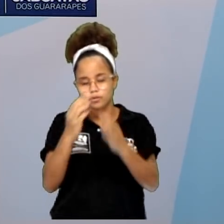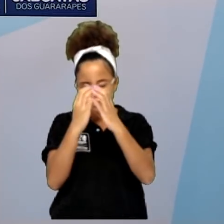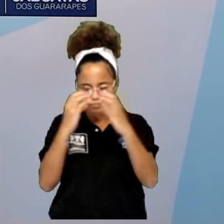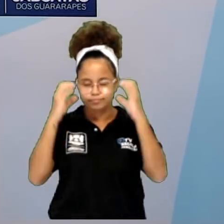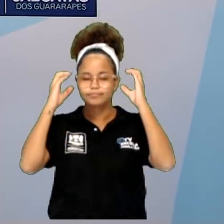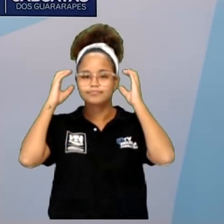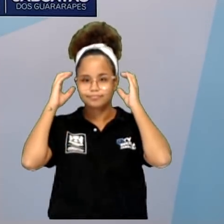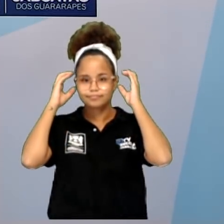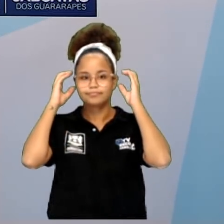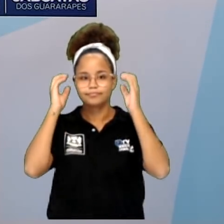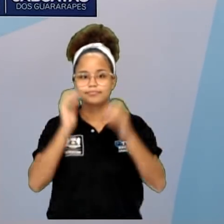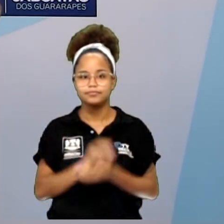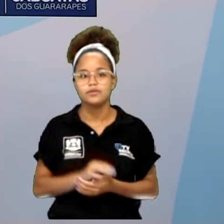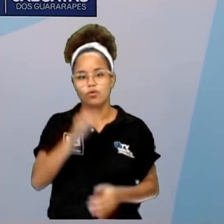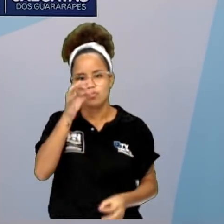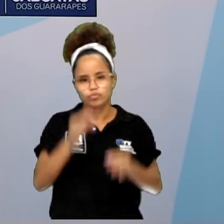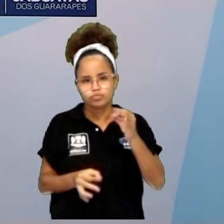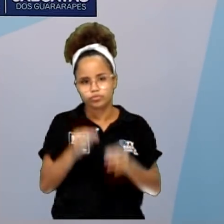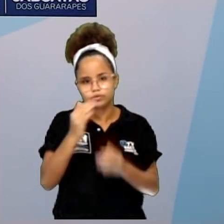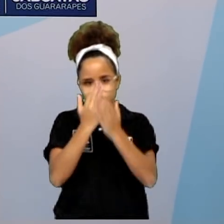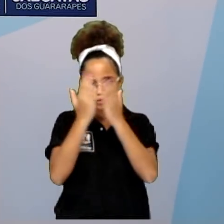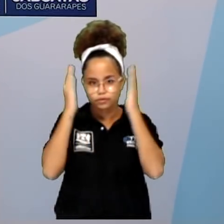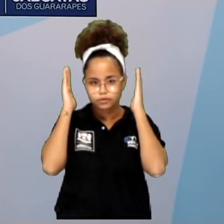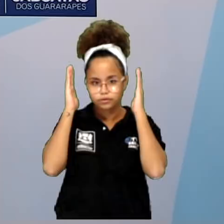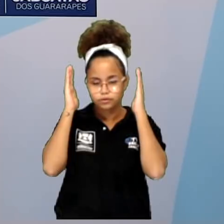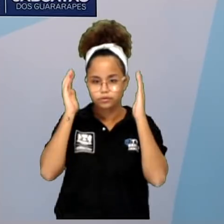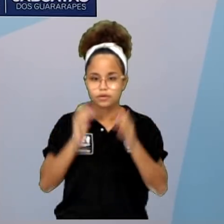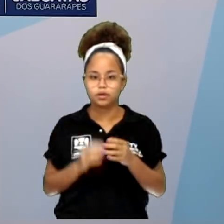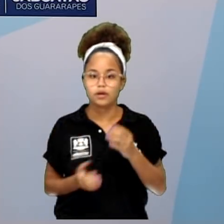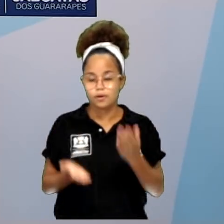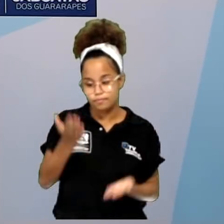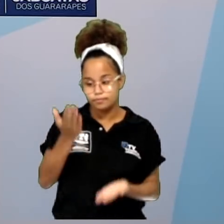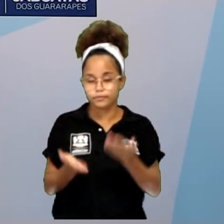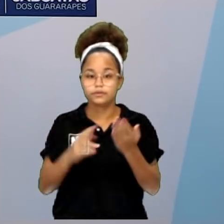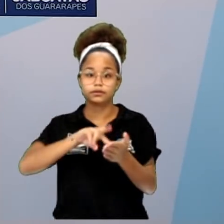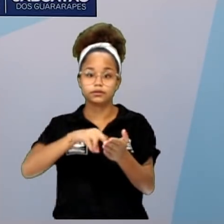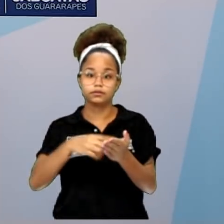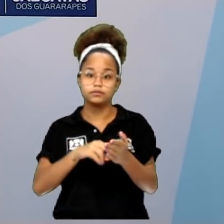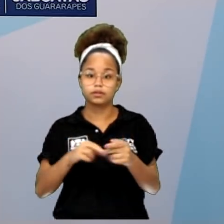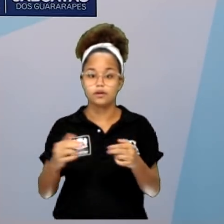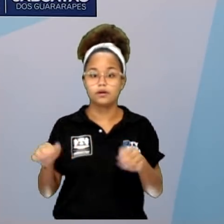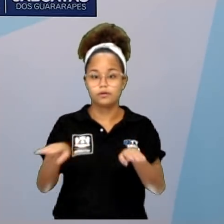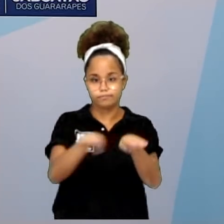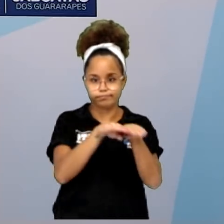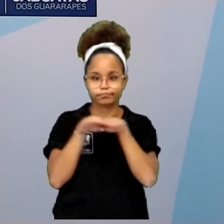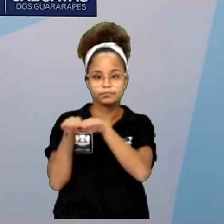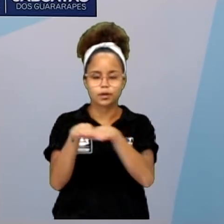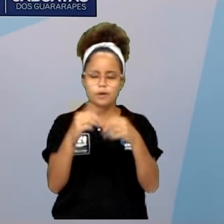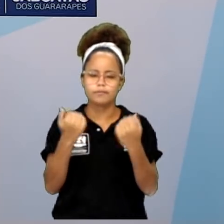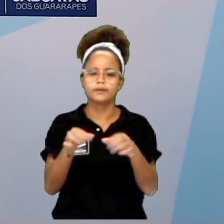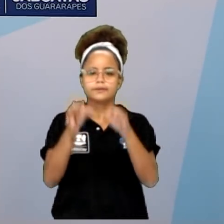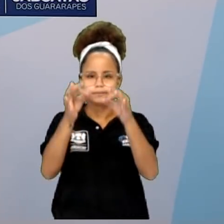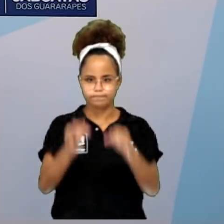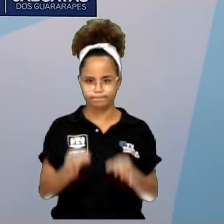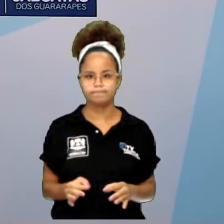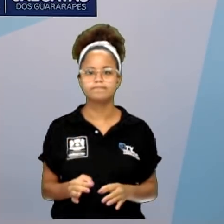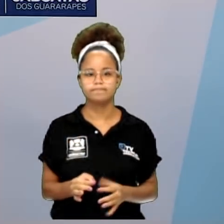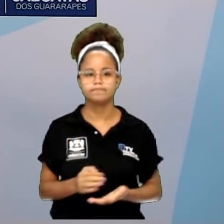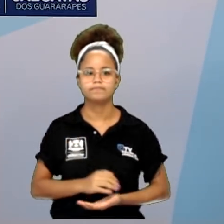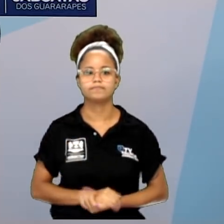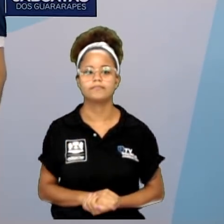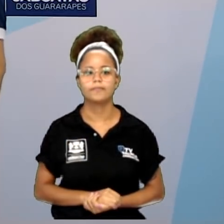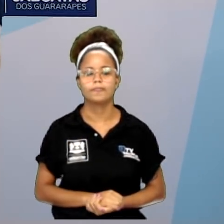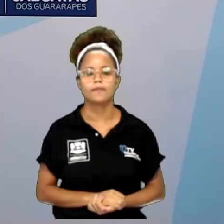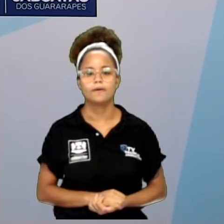olhos. A justiça é cega e como a balança representa ali a igualdade entre os lados, né, ela tem que ser justa, certo? Então essa mulher